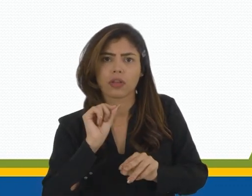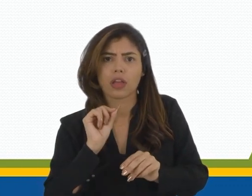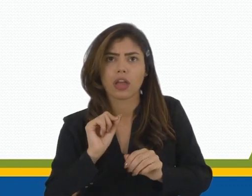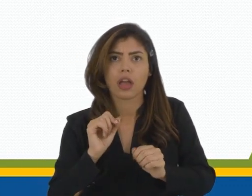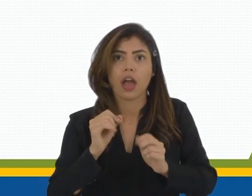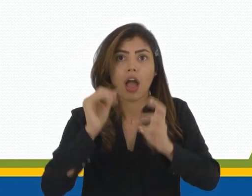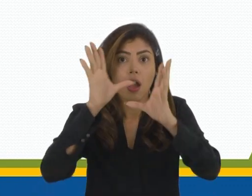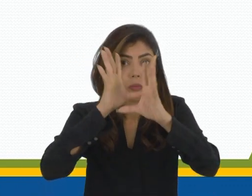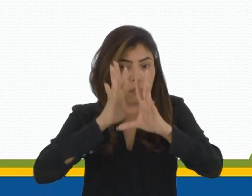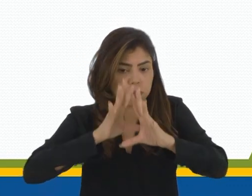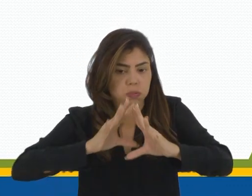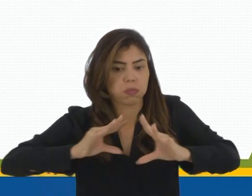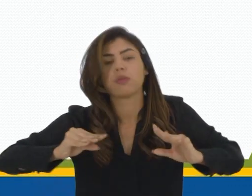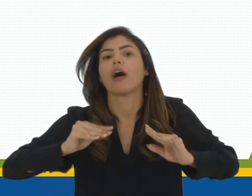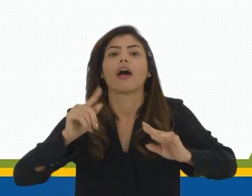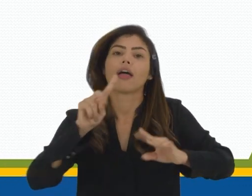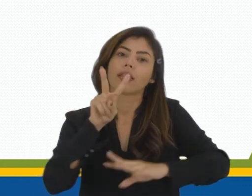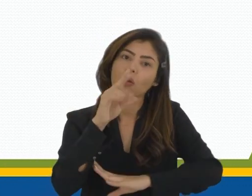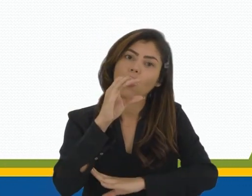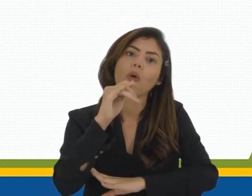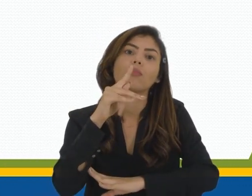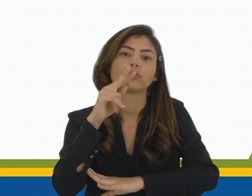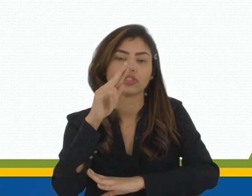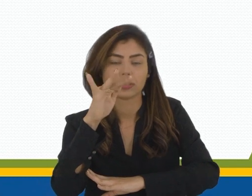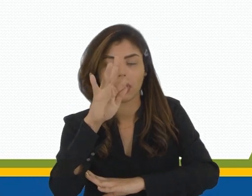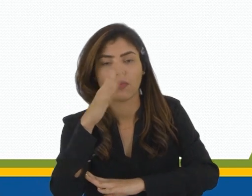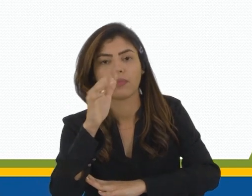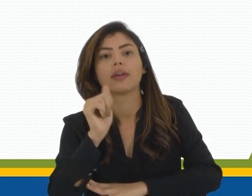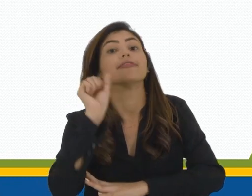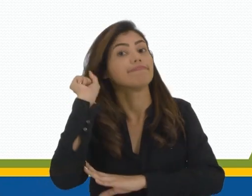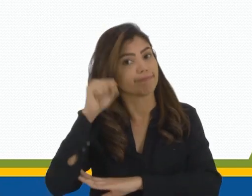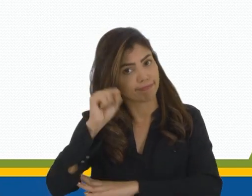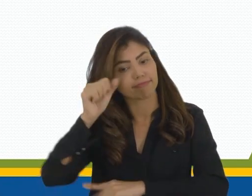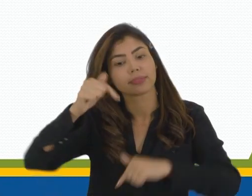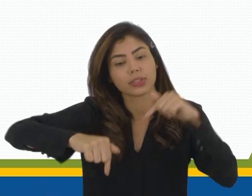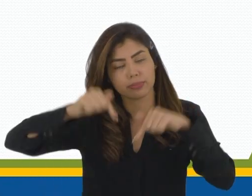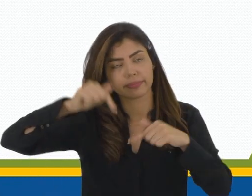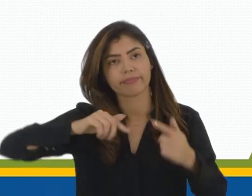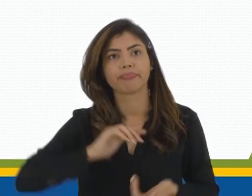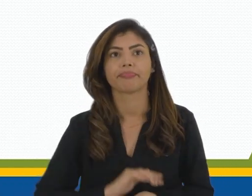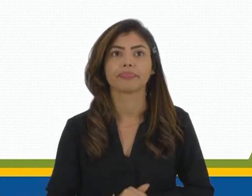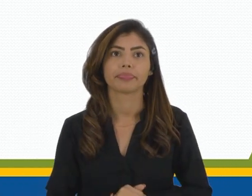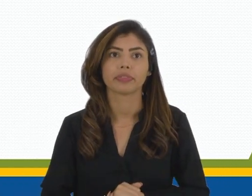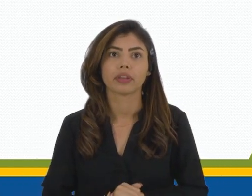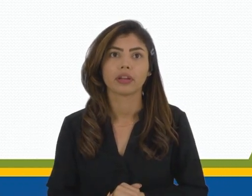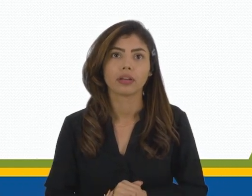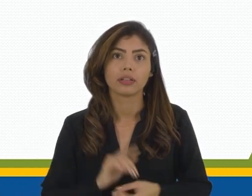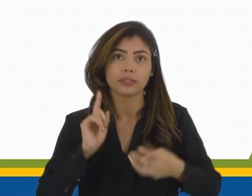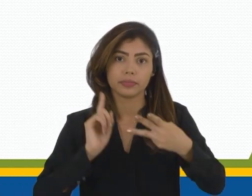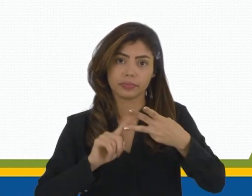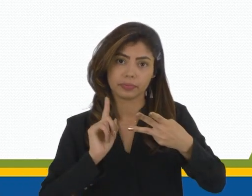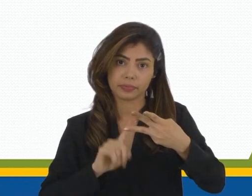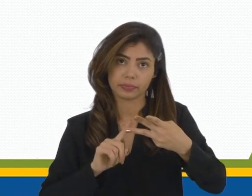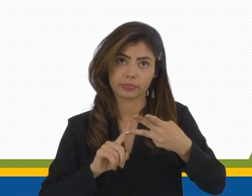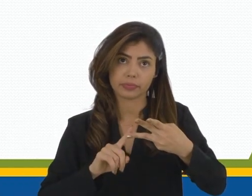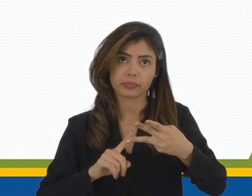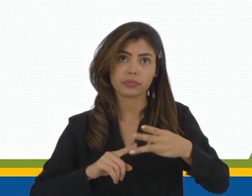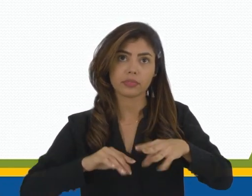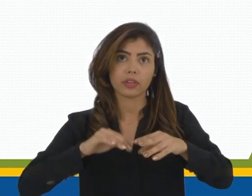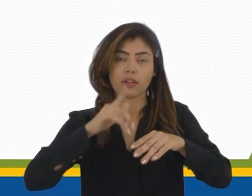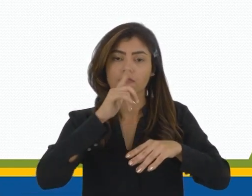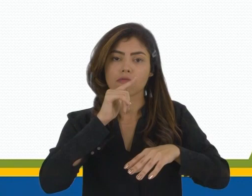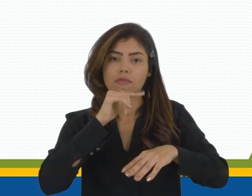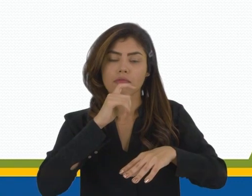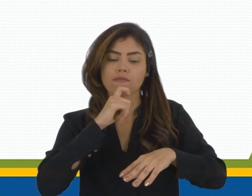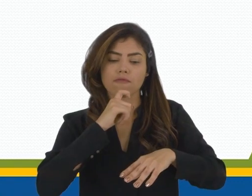da parafina, vai ter um processo de combustão. Então, sim, é uma reação química. Gelo derretendo. A água vai